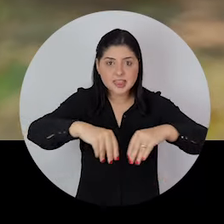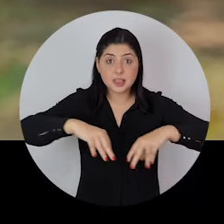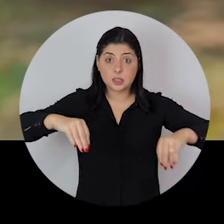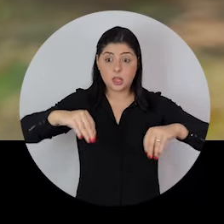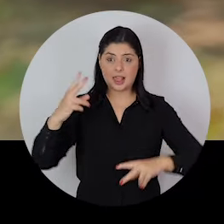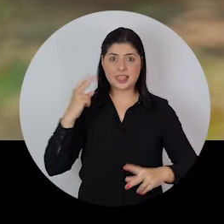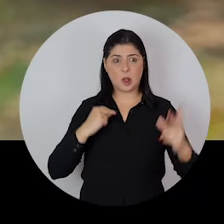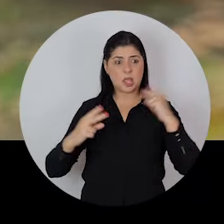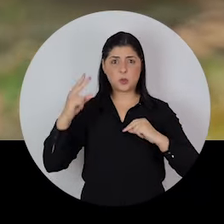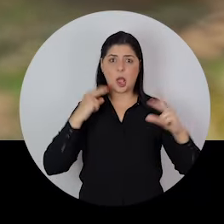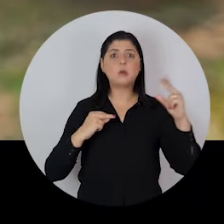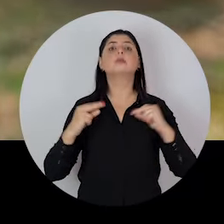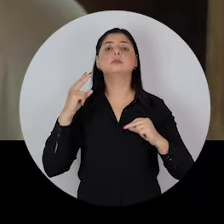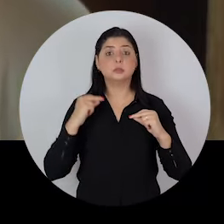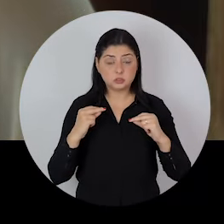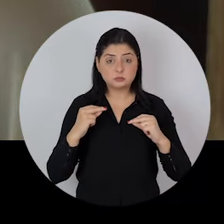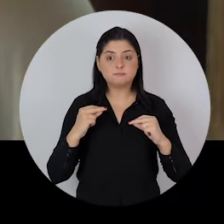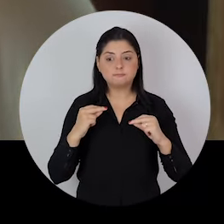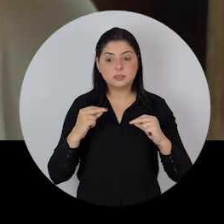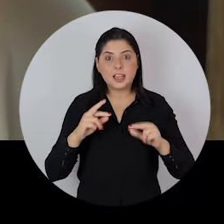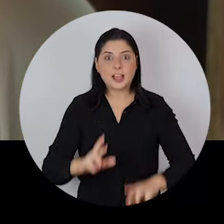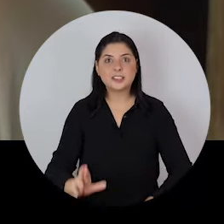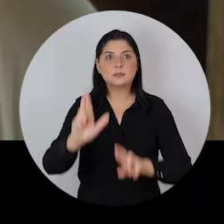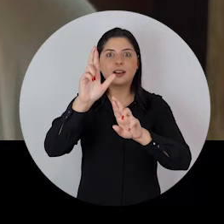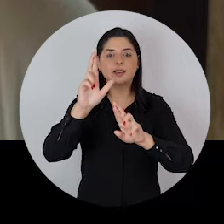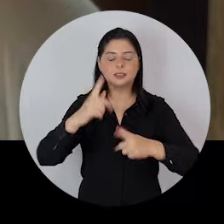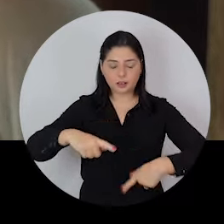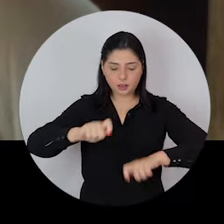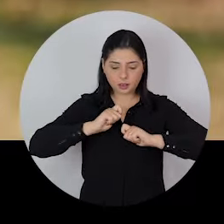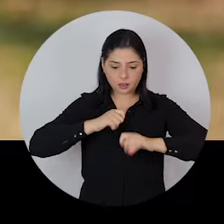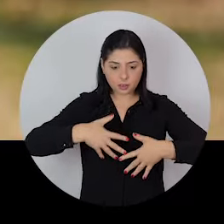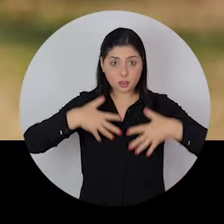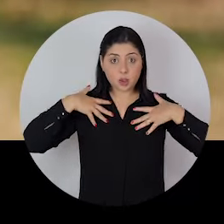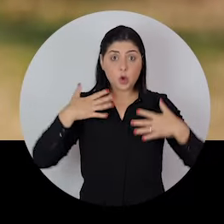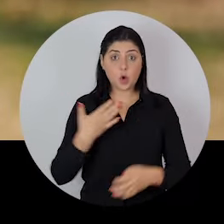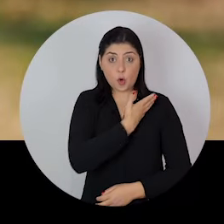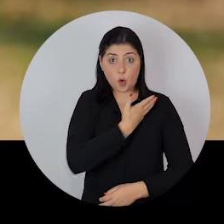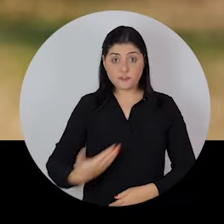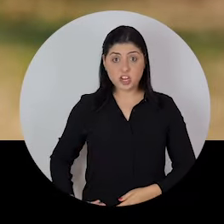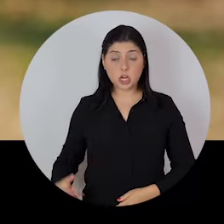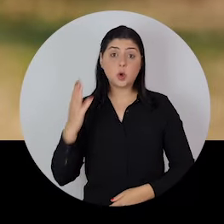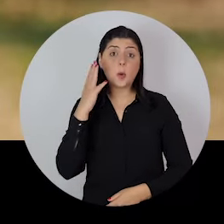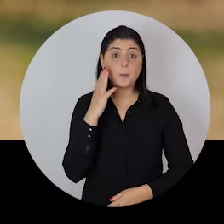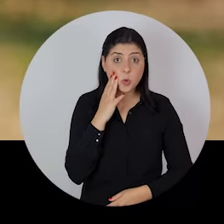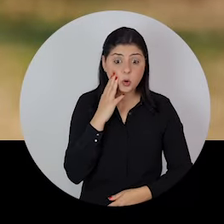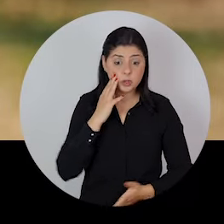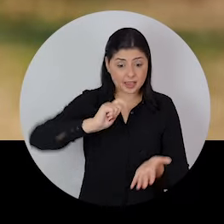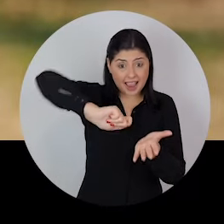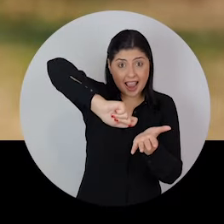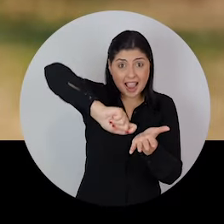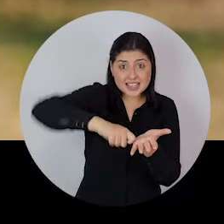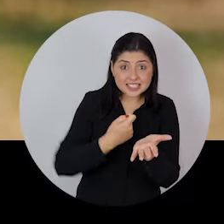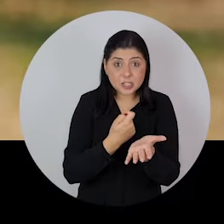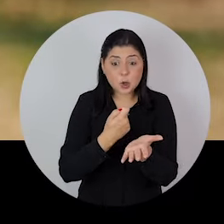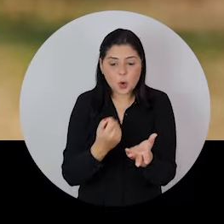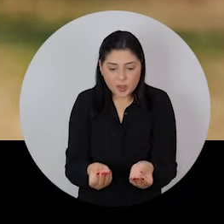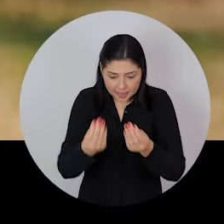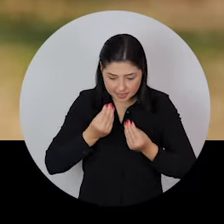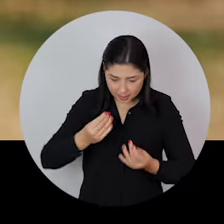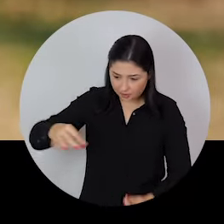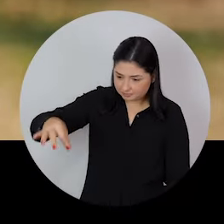os nãos foram muitos aí a esperança ressurgiu né quando o nosso Governador Mauro Mendes assinou